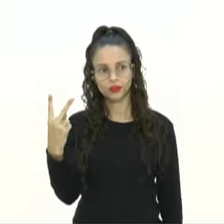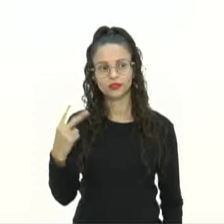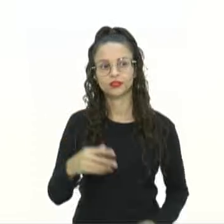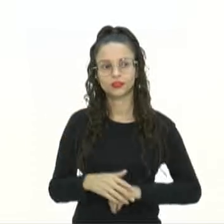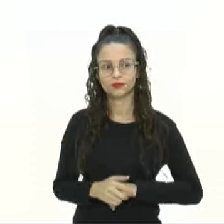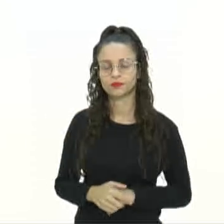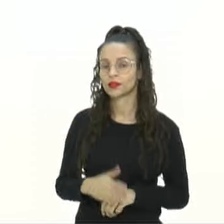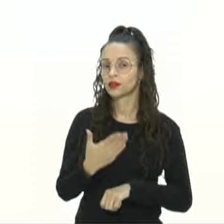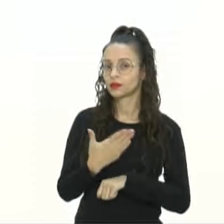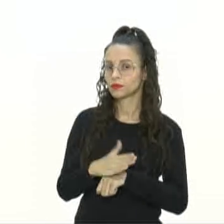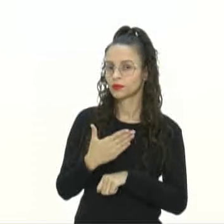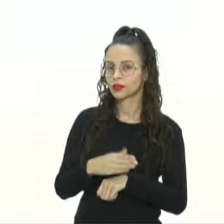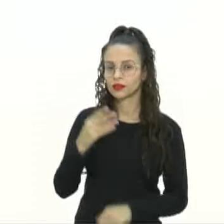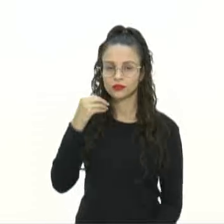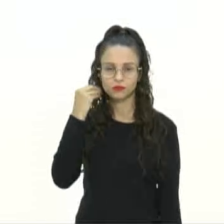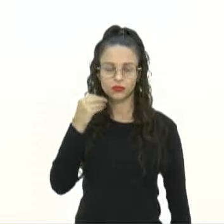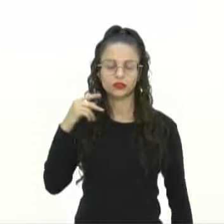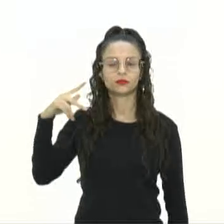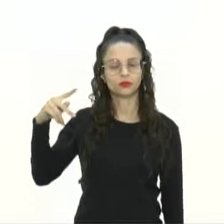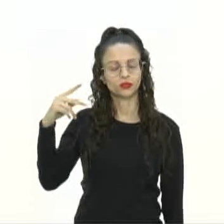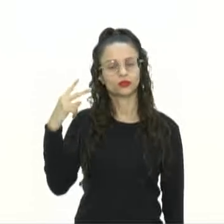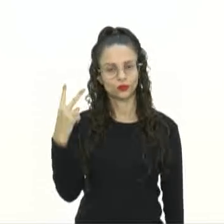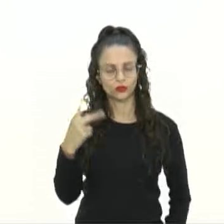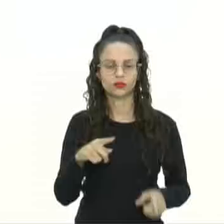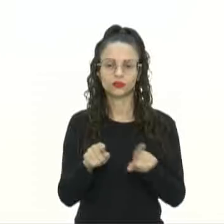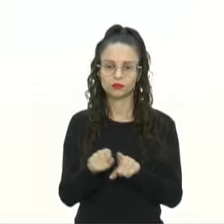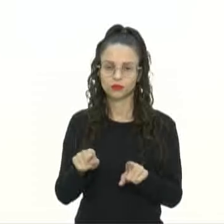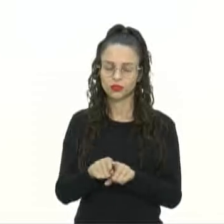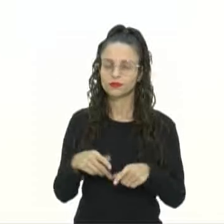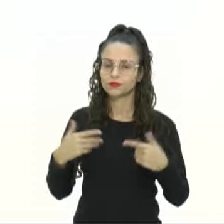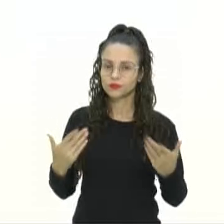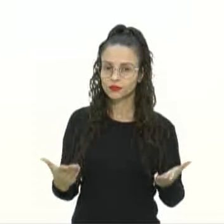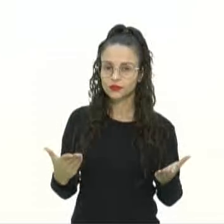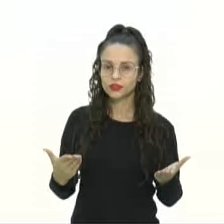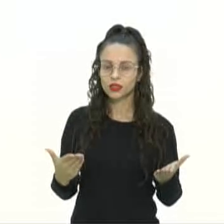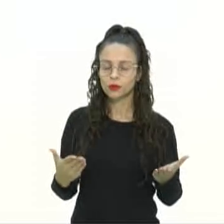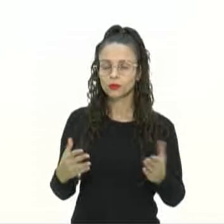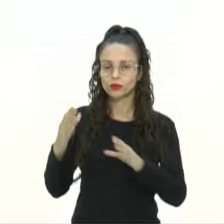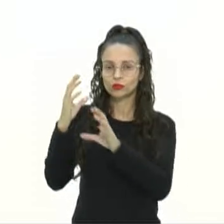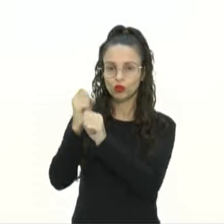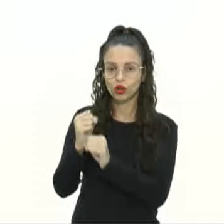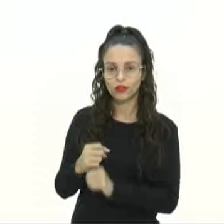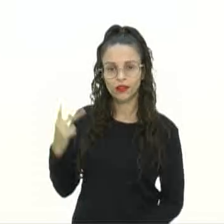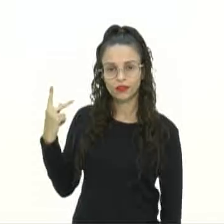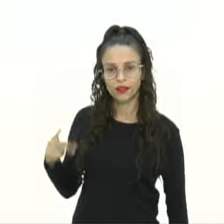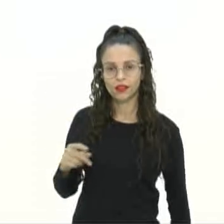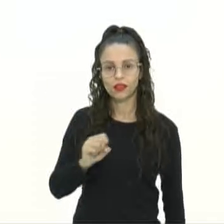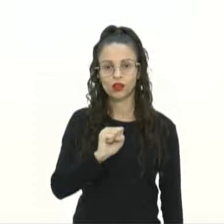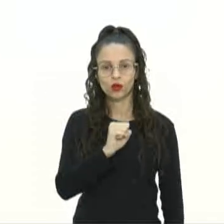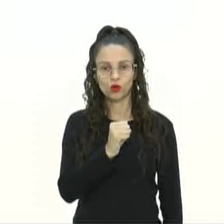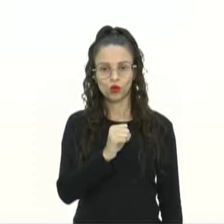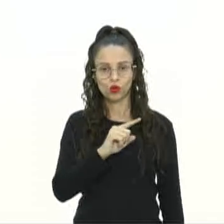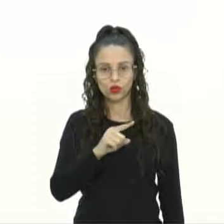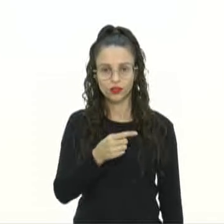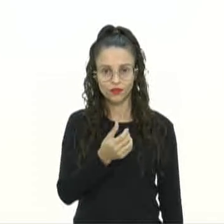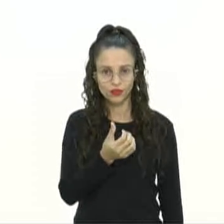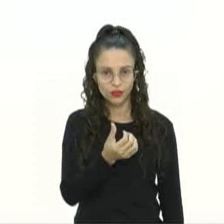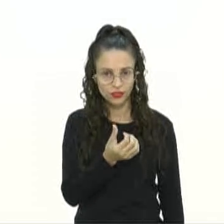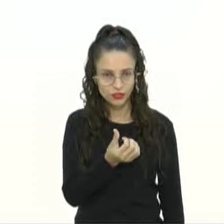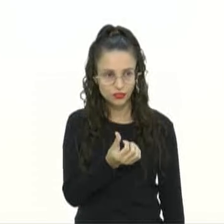e habilidades, com peso 2 também. Então, olha aqui, ó, se as notas de Celina foram 8,5 em